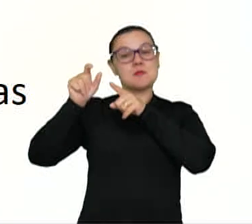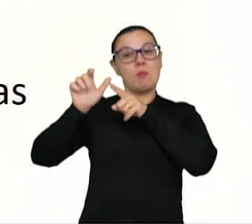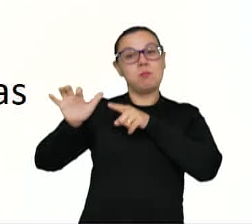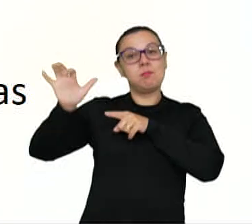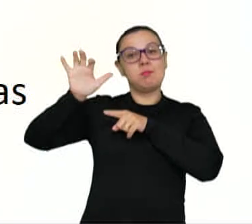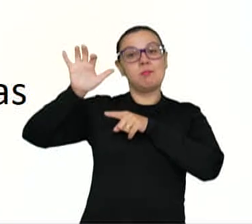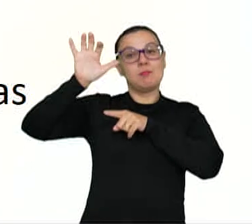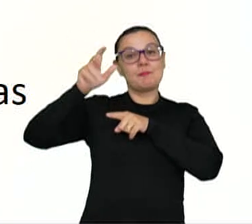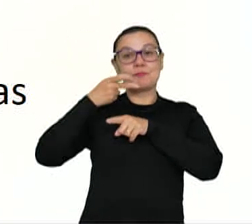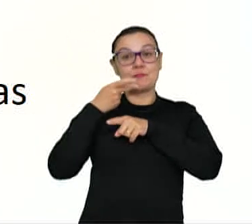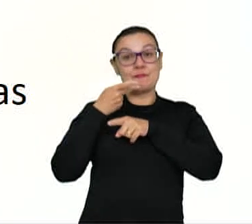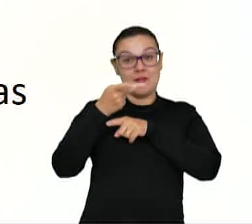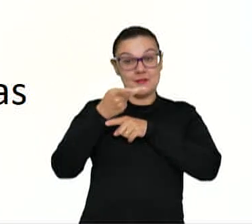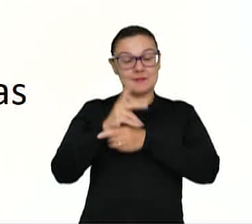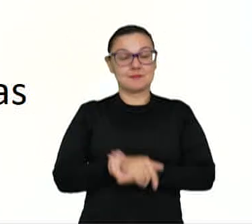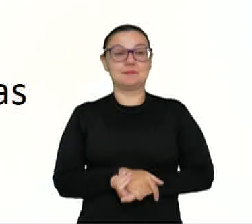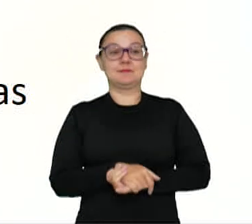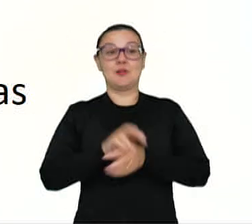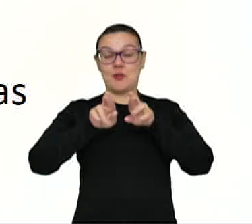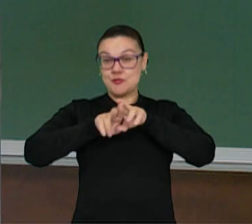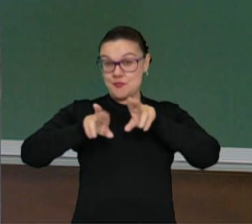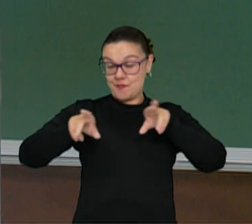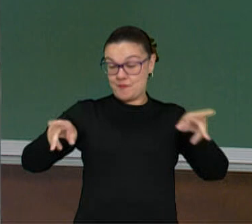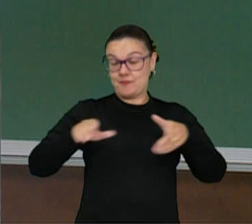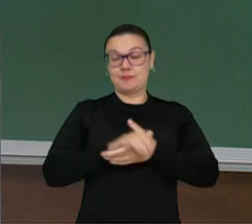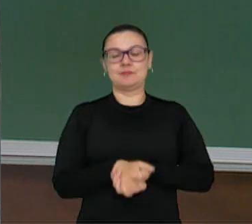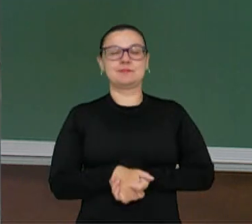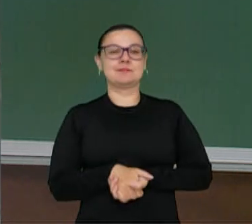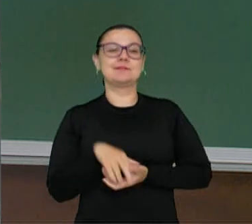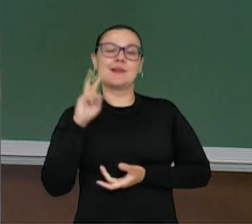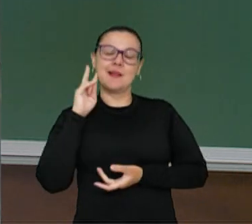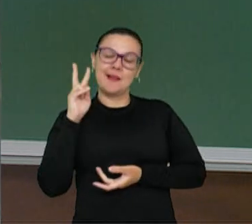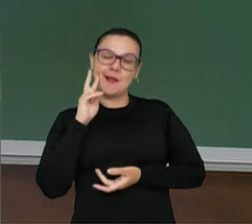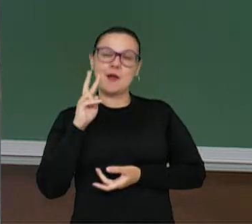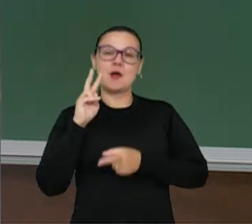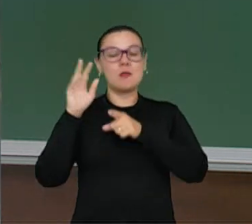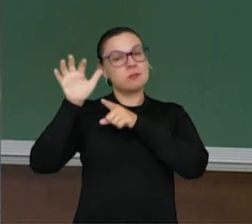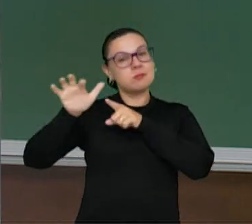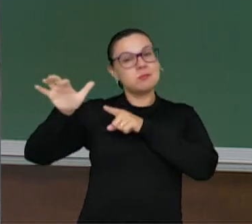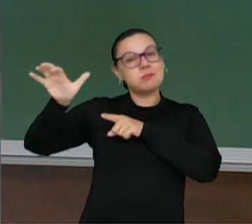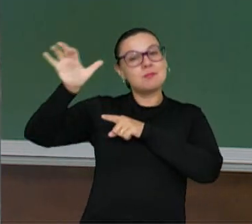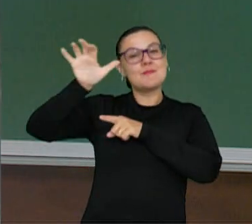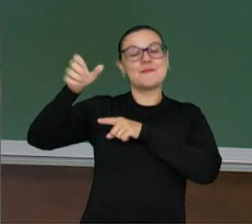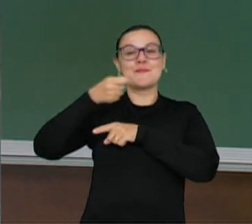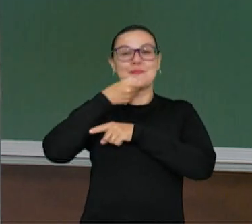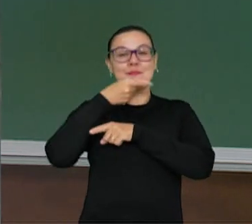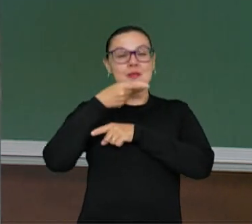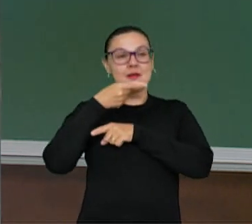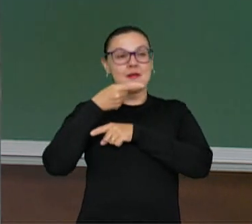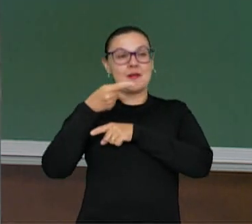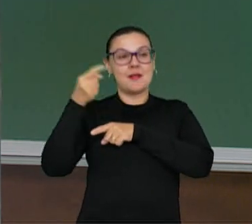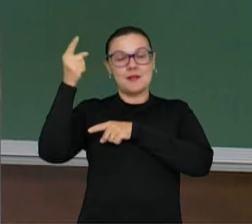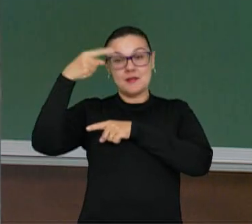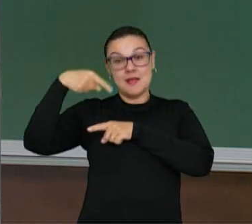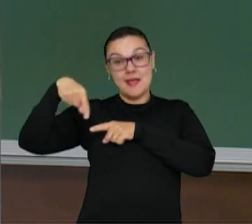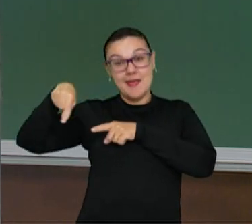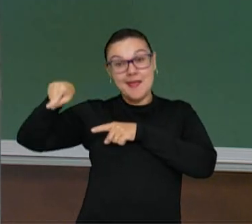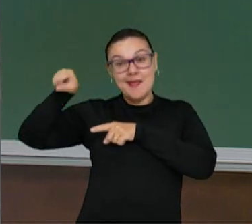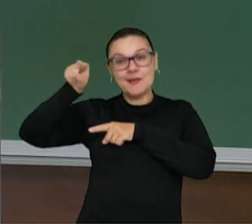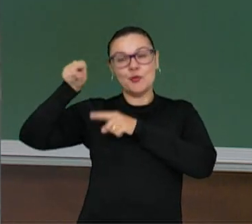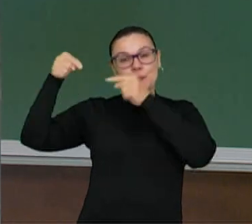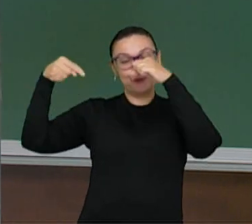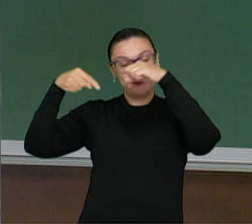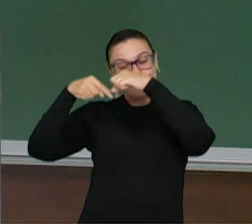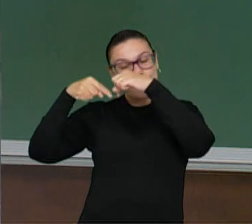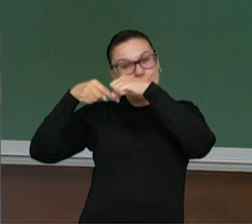fala e seus diversos formatos, então você sabe ali, né? Então, são os desenhos e normalmente as conversas, os